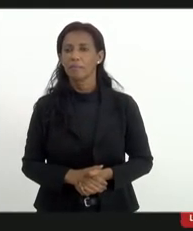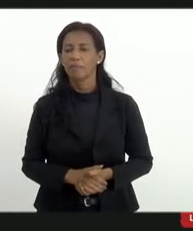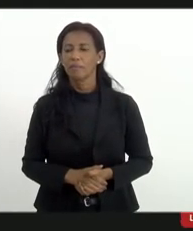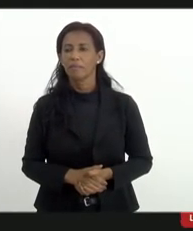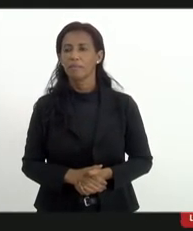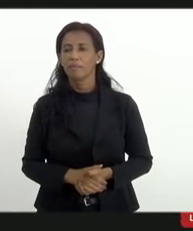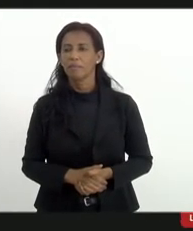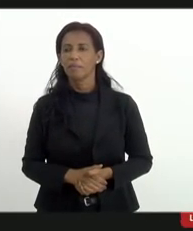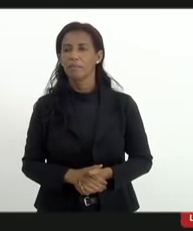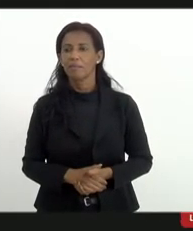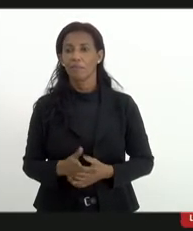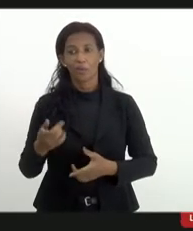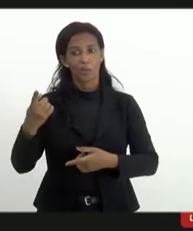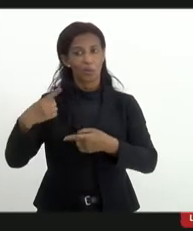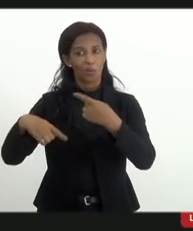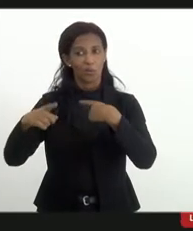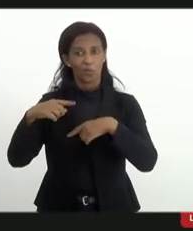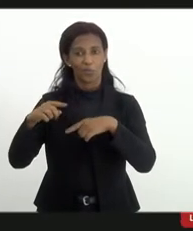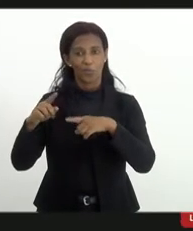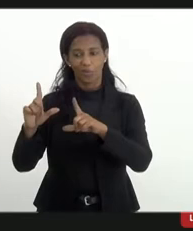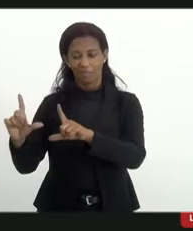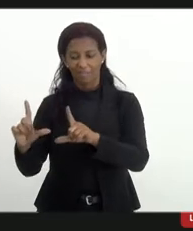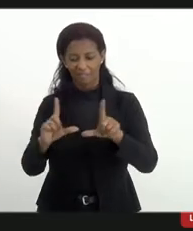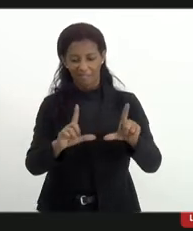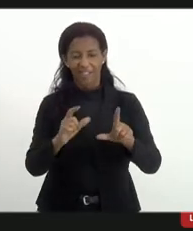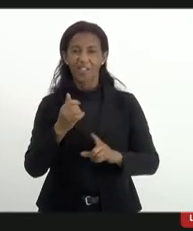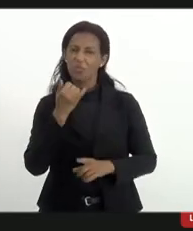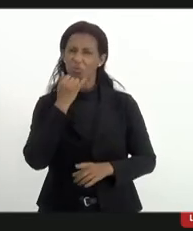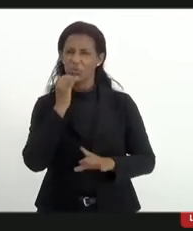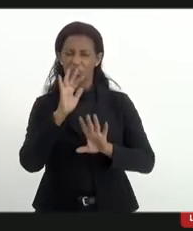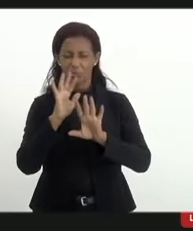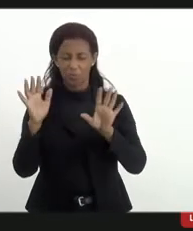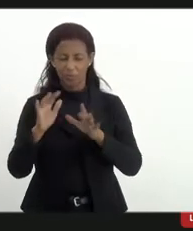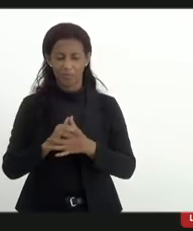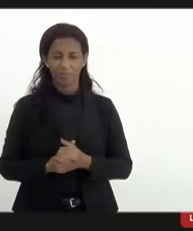Bem, voltando aqui para as duas telas, né? Peço desculpas mais uma vez.